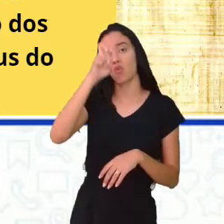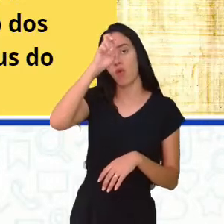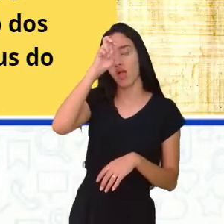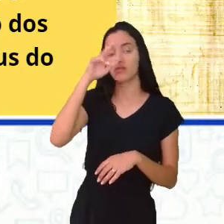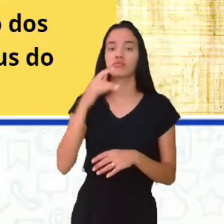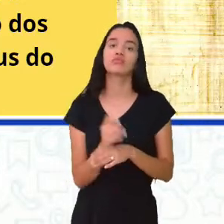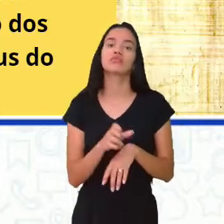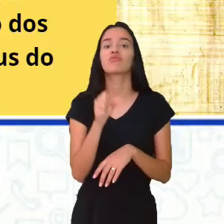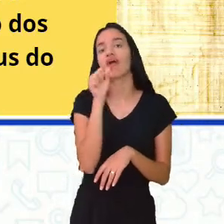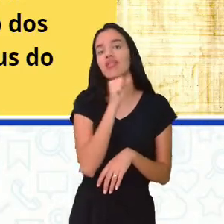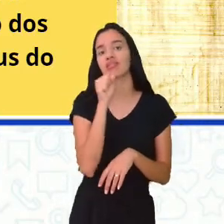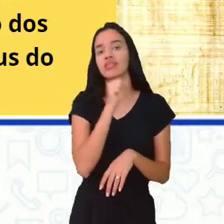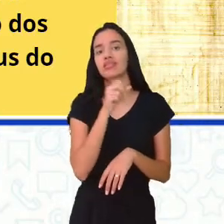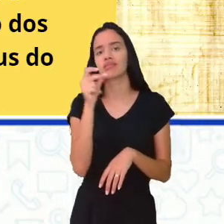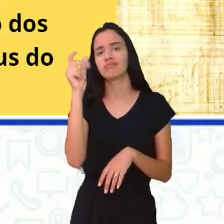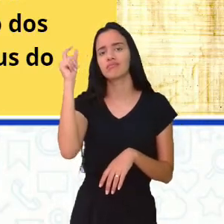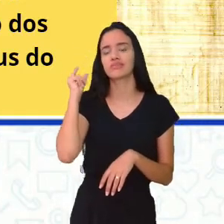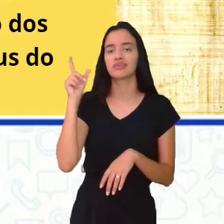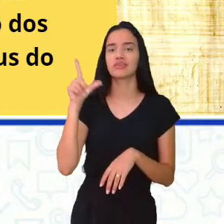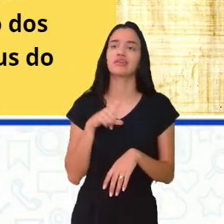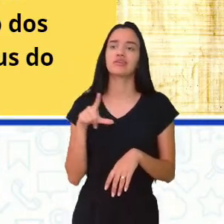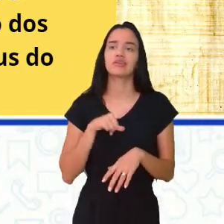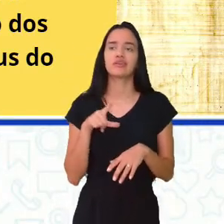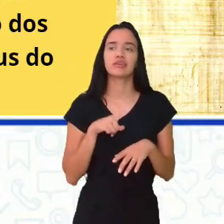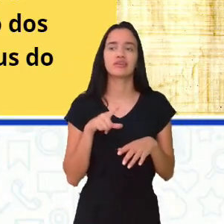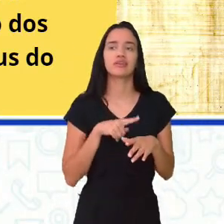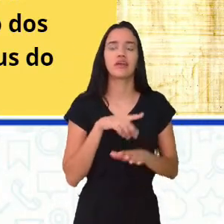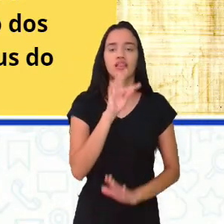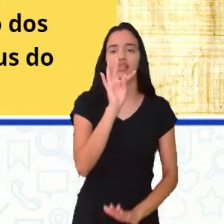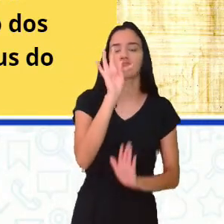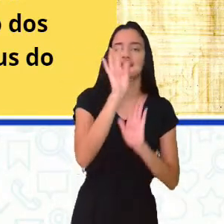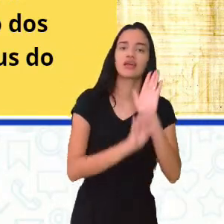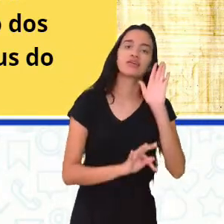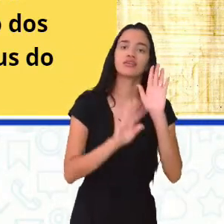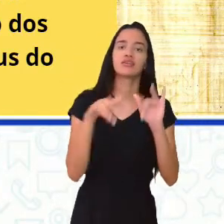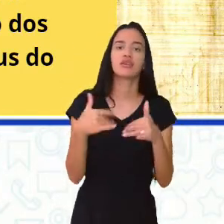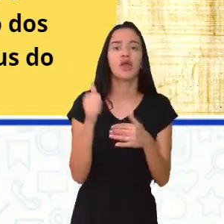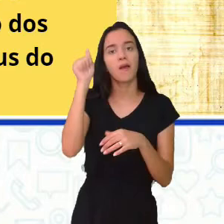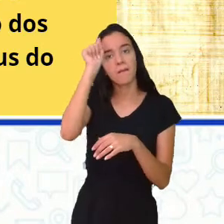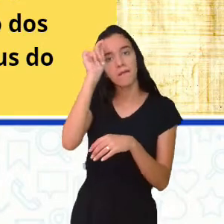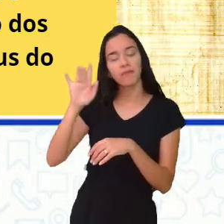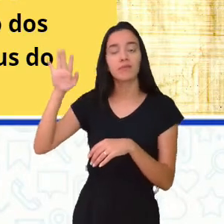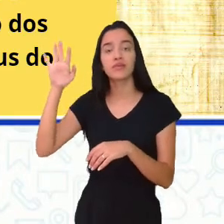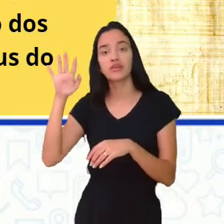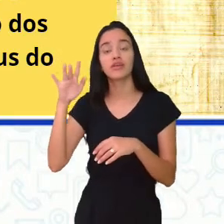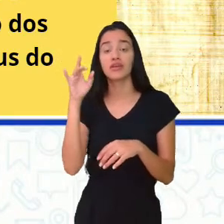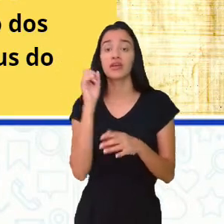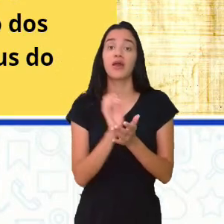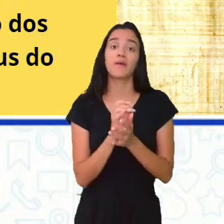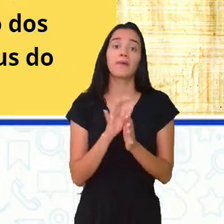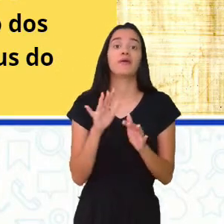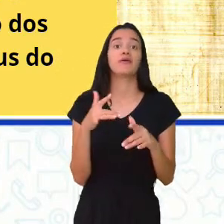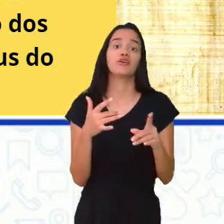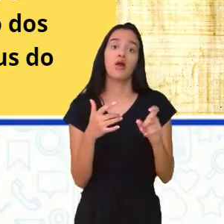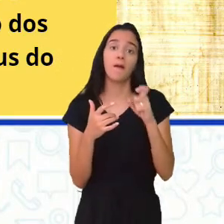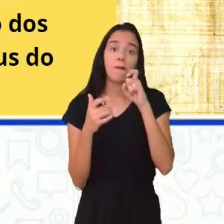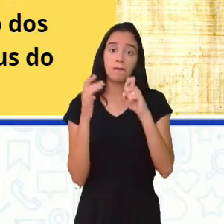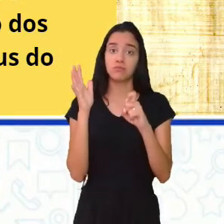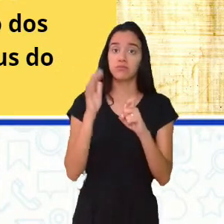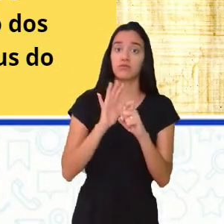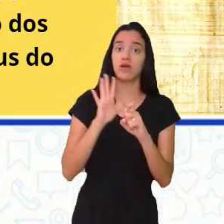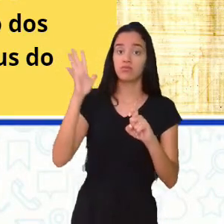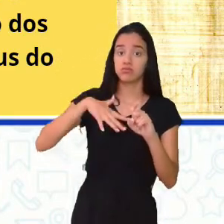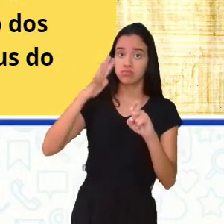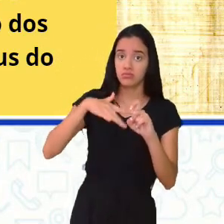Antigo já havia textos dramáticos baseados em mitologia africanas e na Grécia Antiga. O